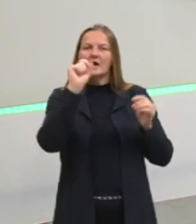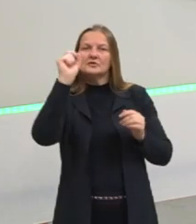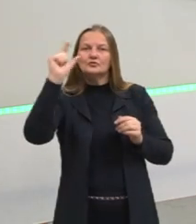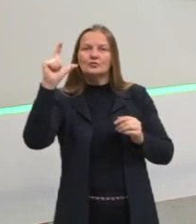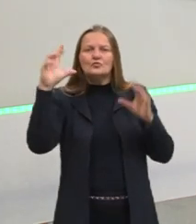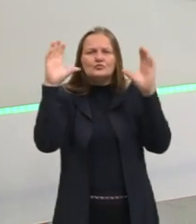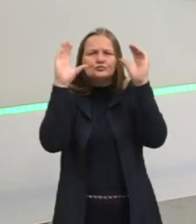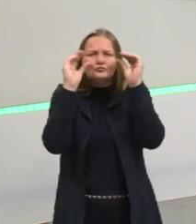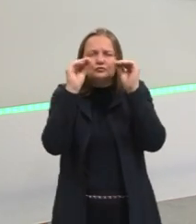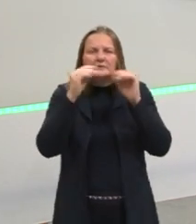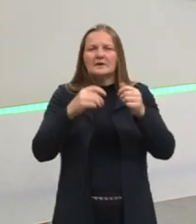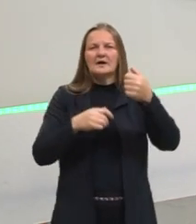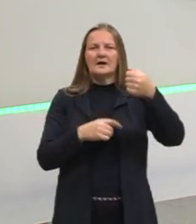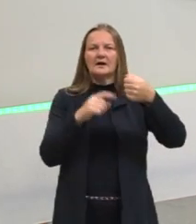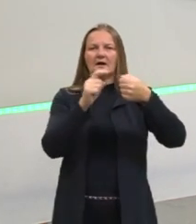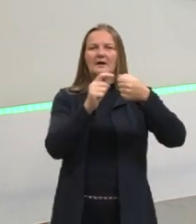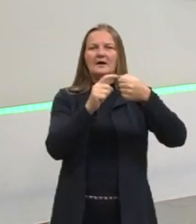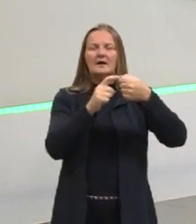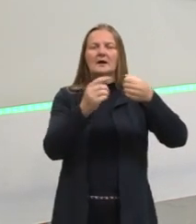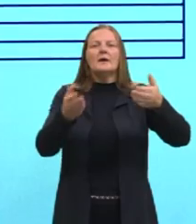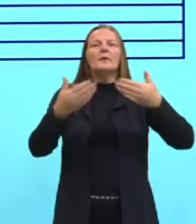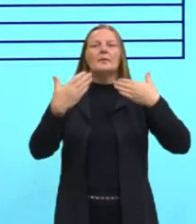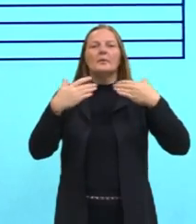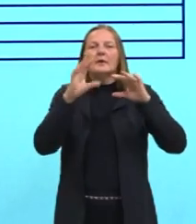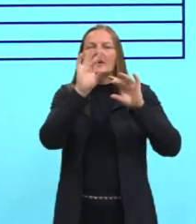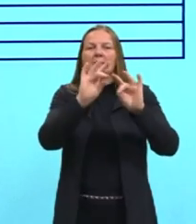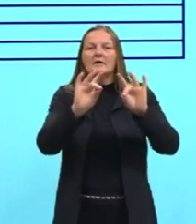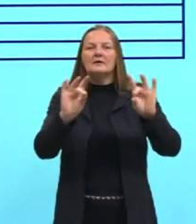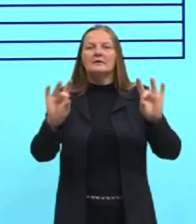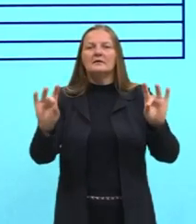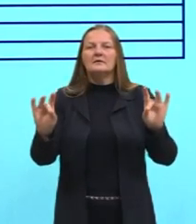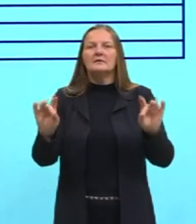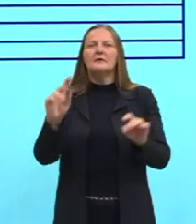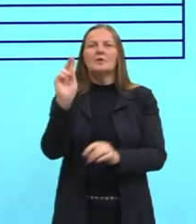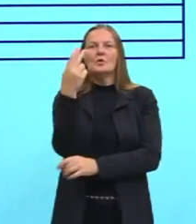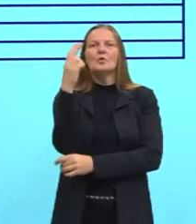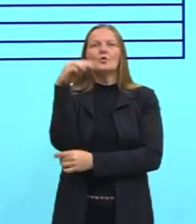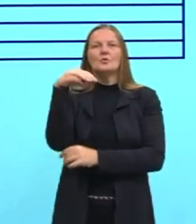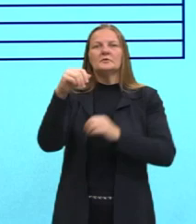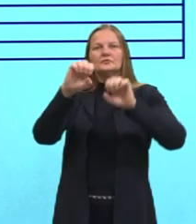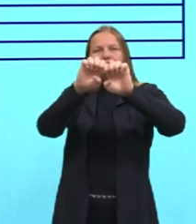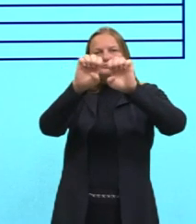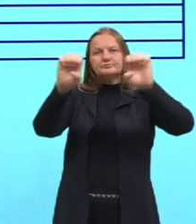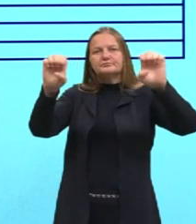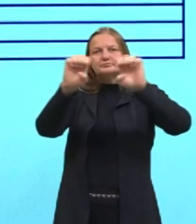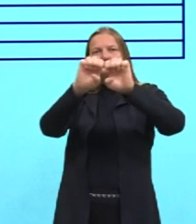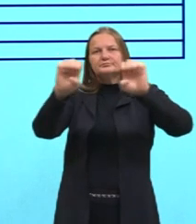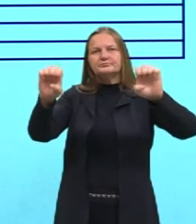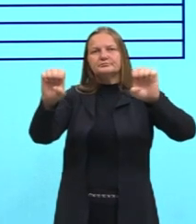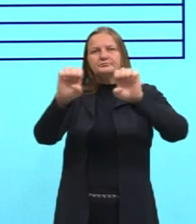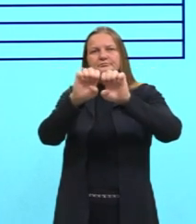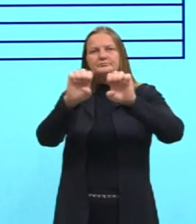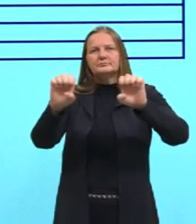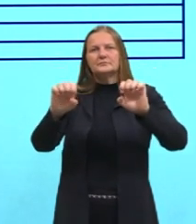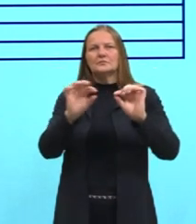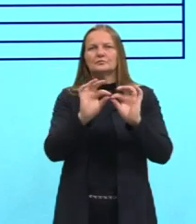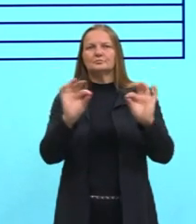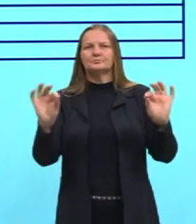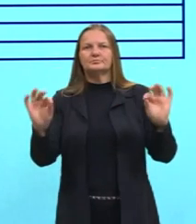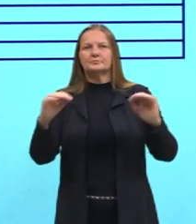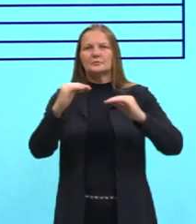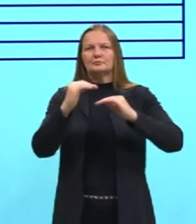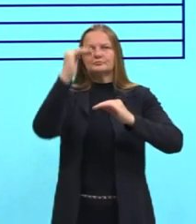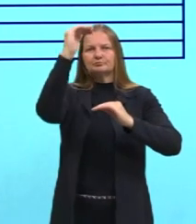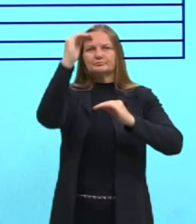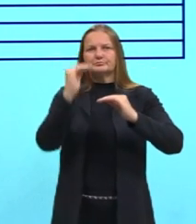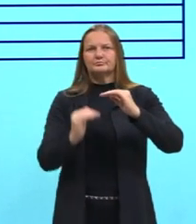mais escuro a é tropical úmido bom a gente tá na linha do trópico né entre trópicos